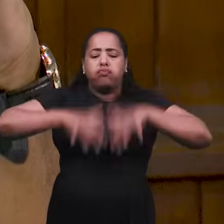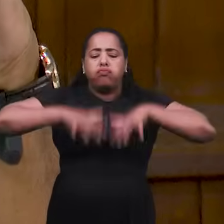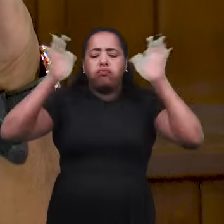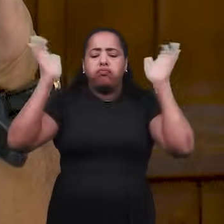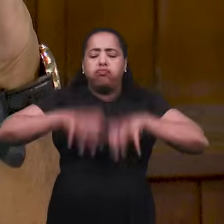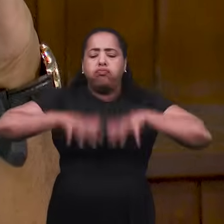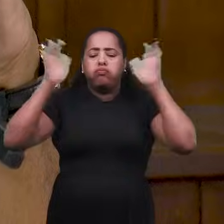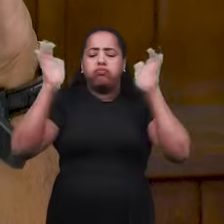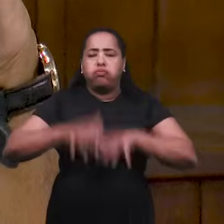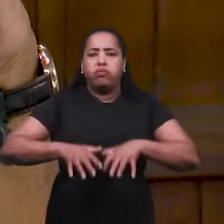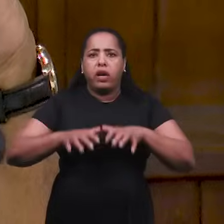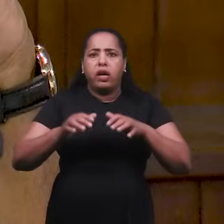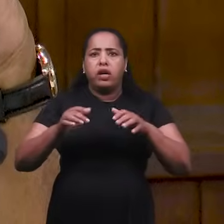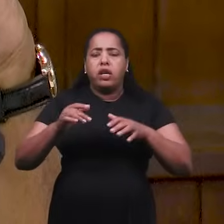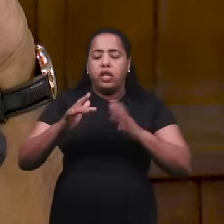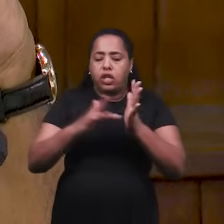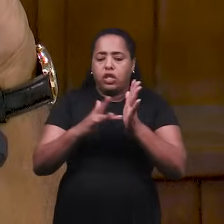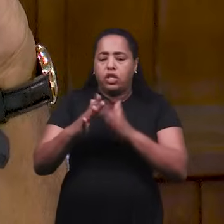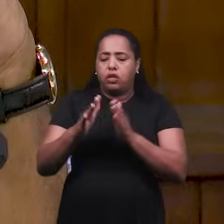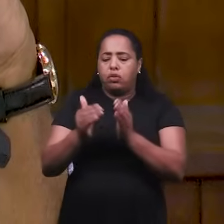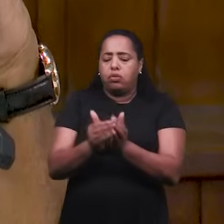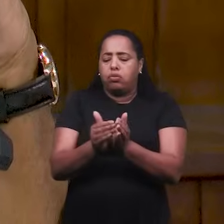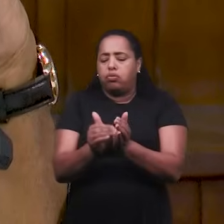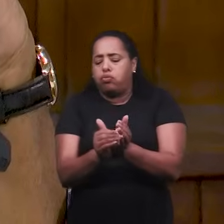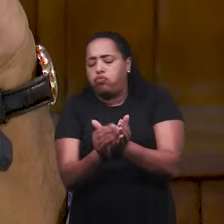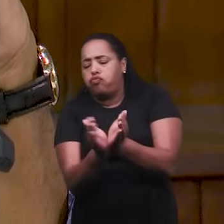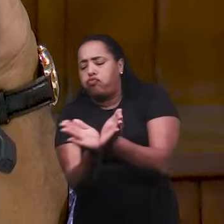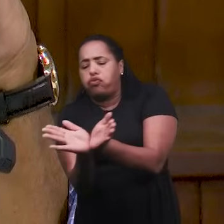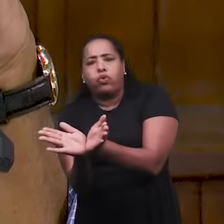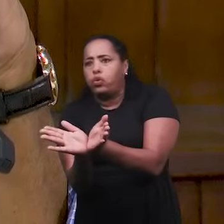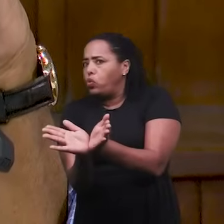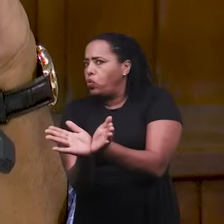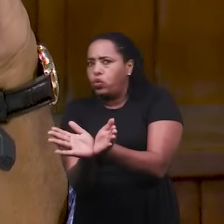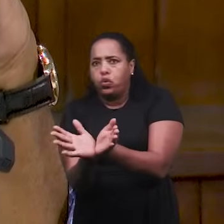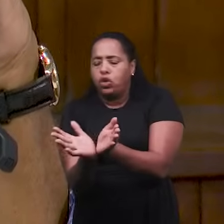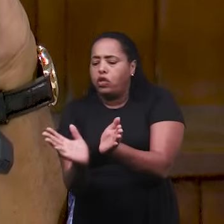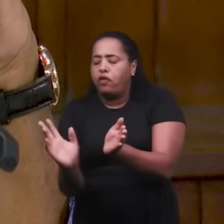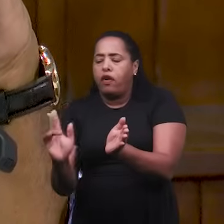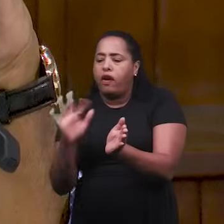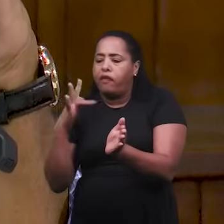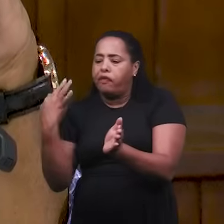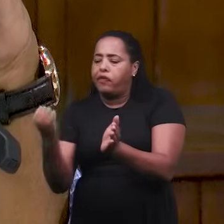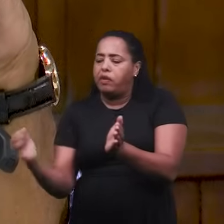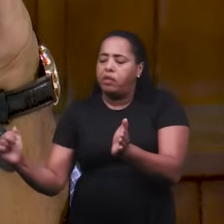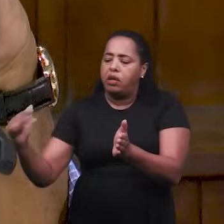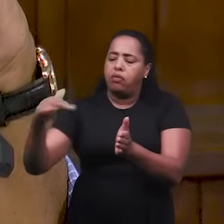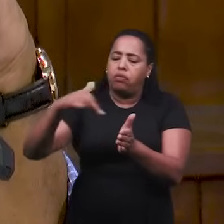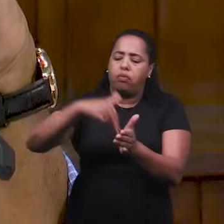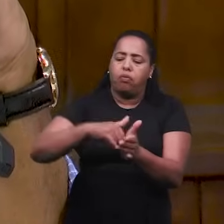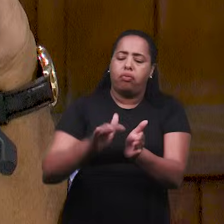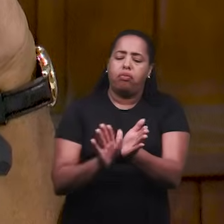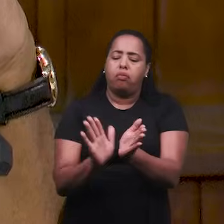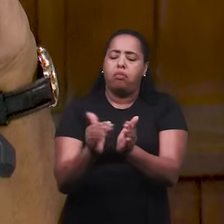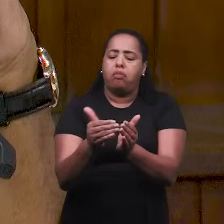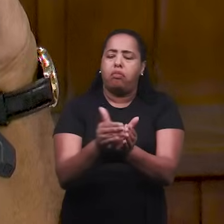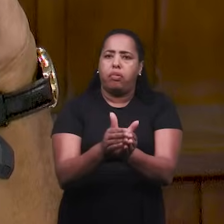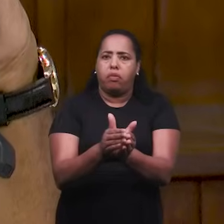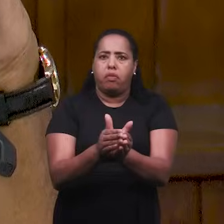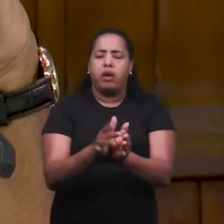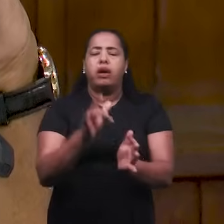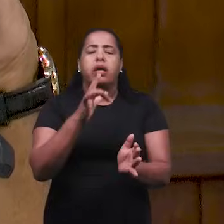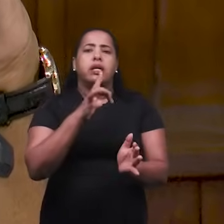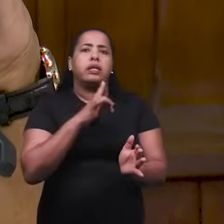Senhor não abriu a arca para ninguém entrar. Os que entraram, já tinha entrado, acabou, a família de Noé, e ninguém entrou mais. Temos o